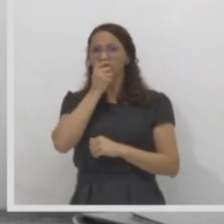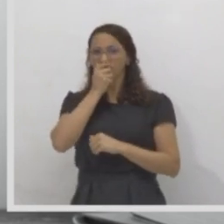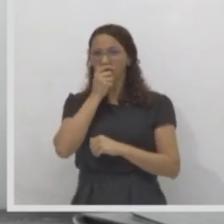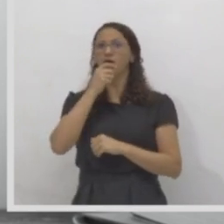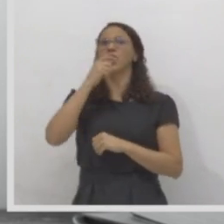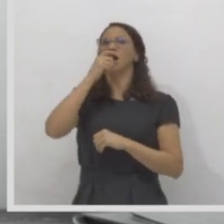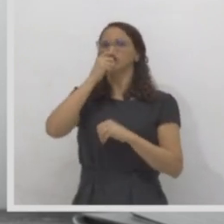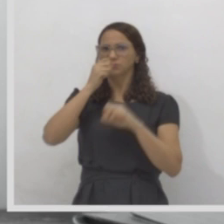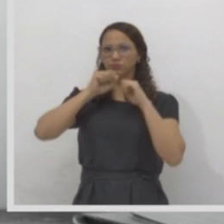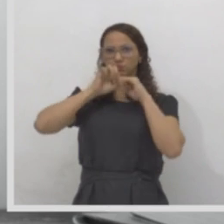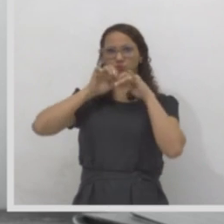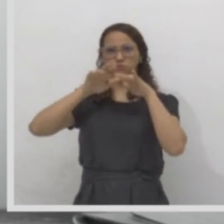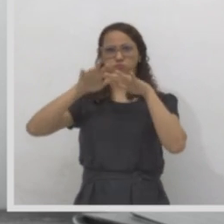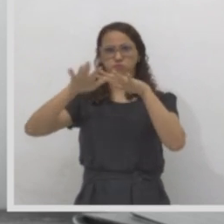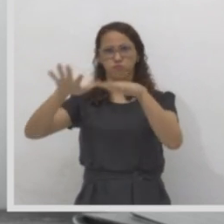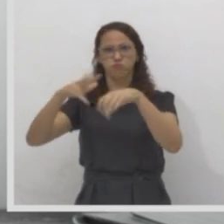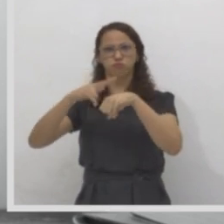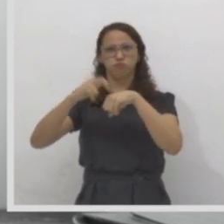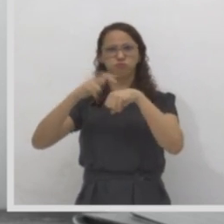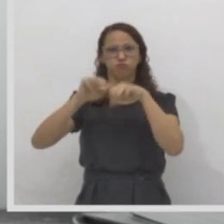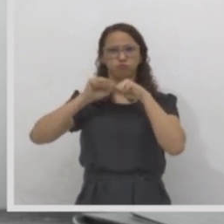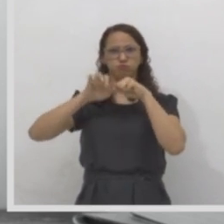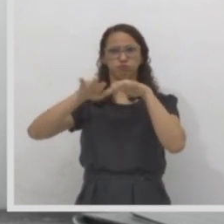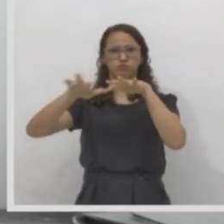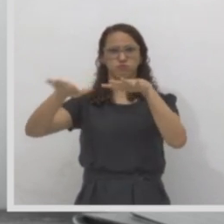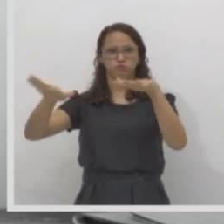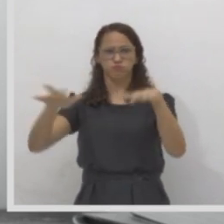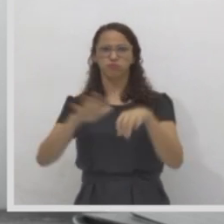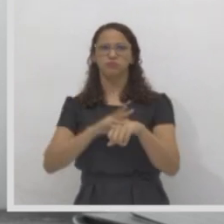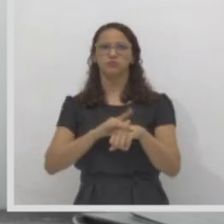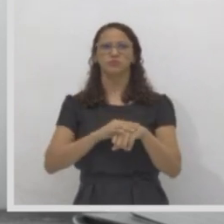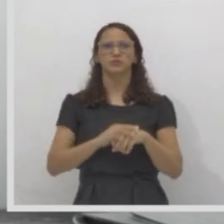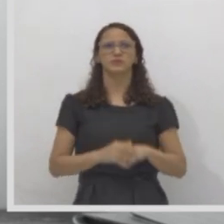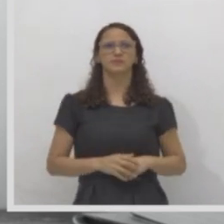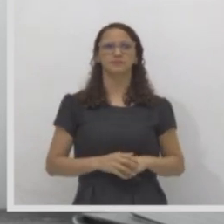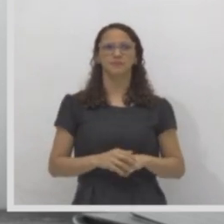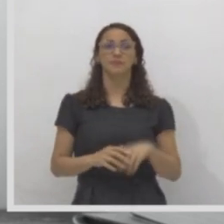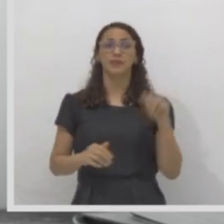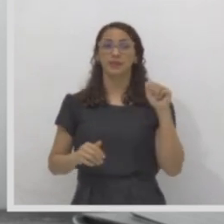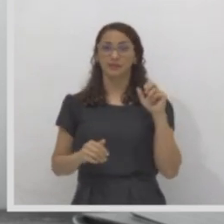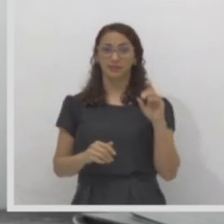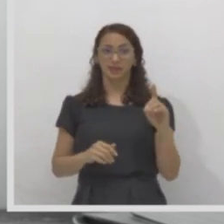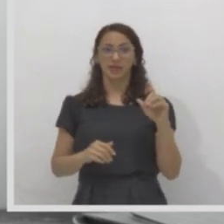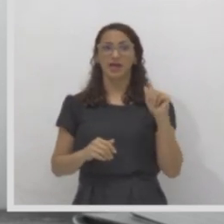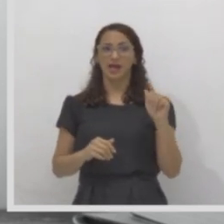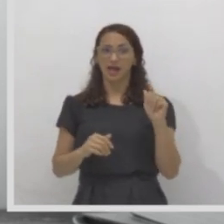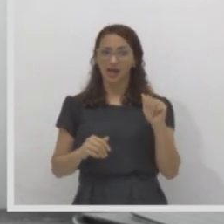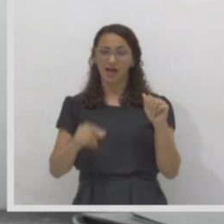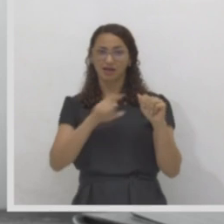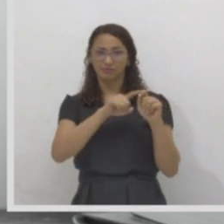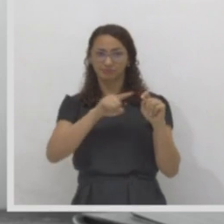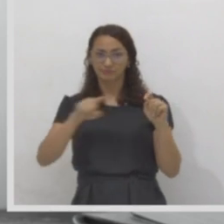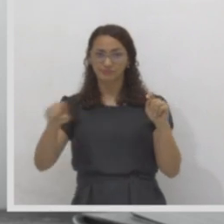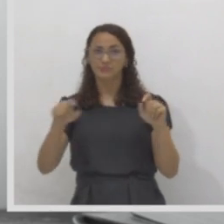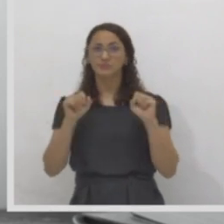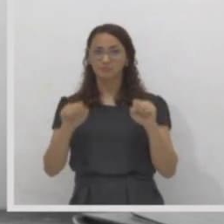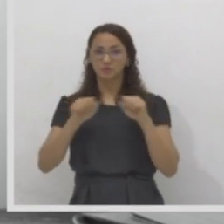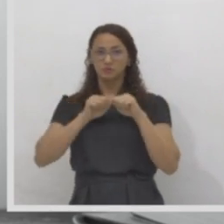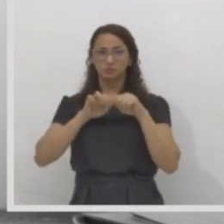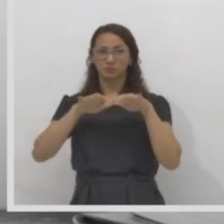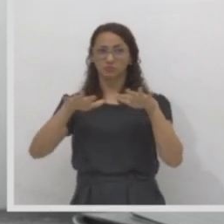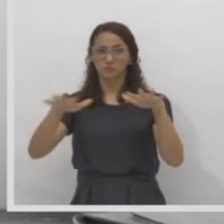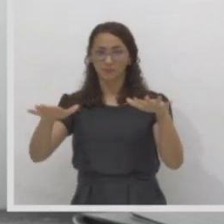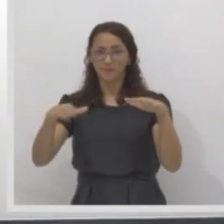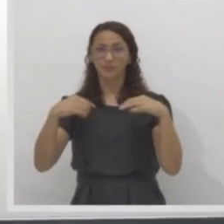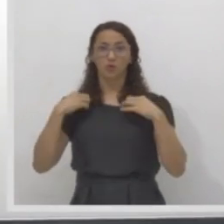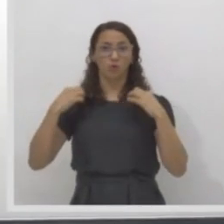E letra D, A, pode ser transmitida pelo contato da pele com roupas e objetos contaminados.